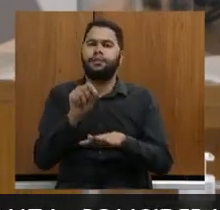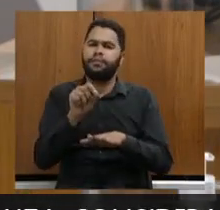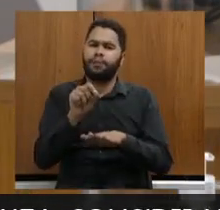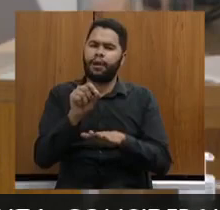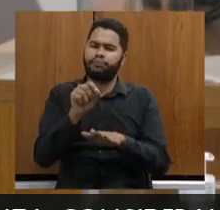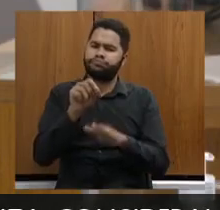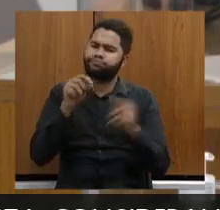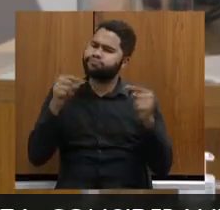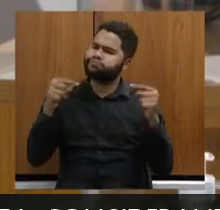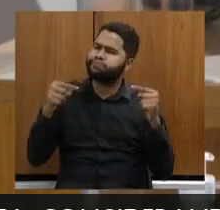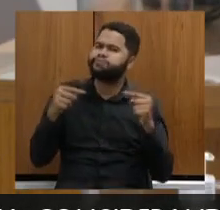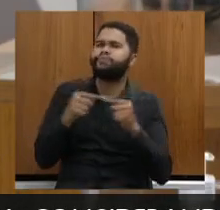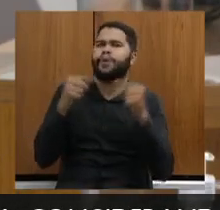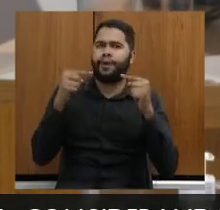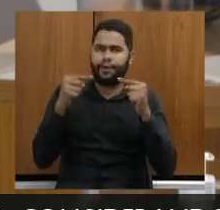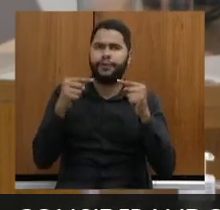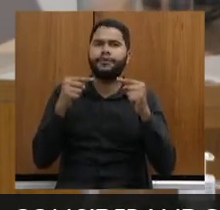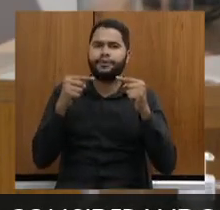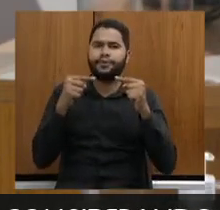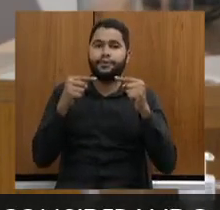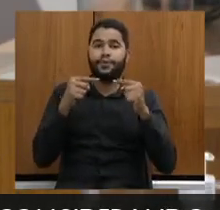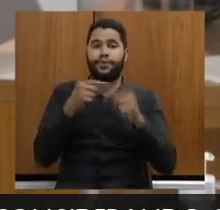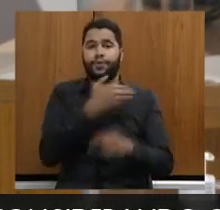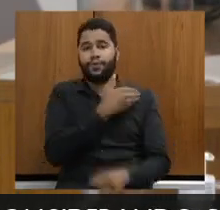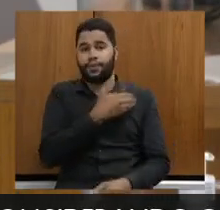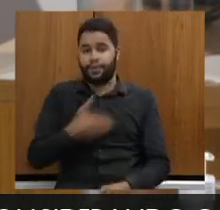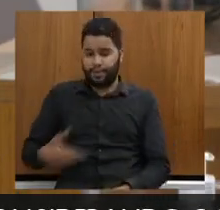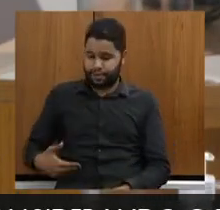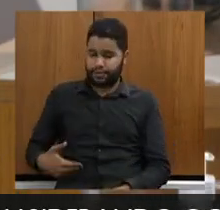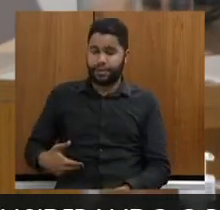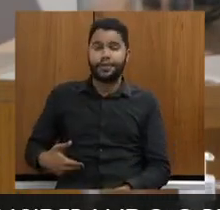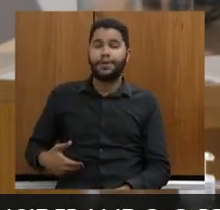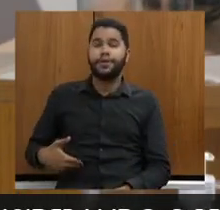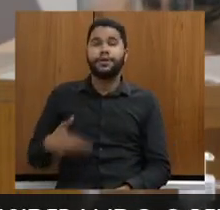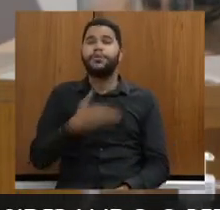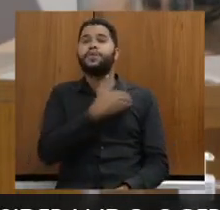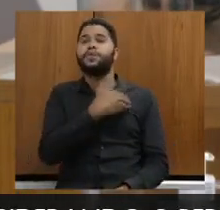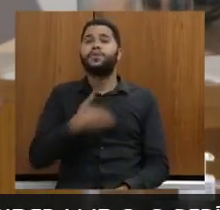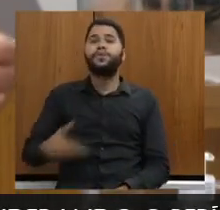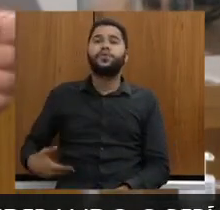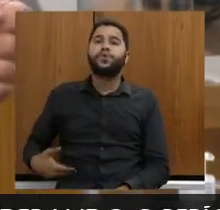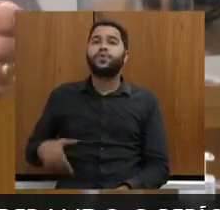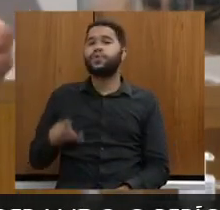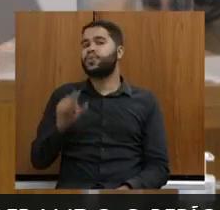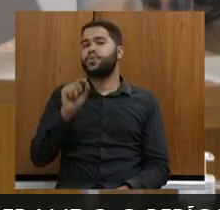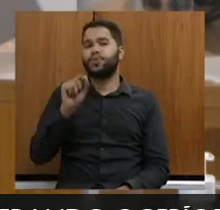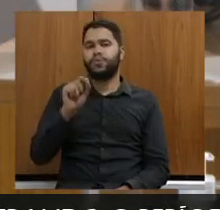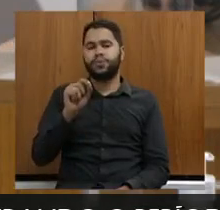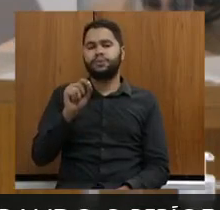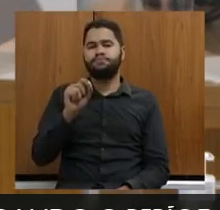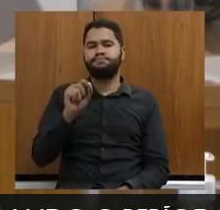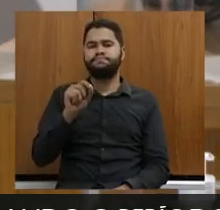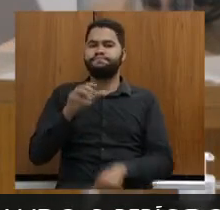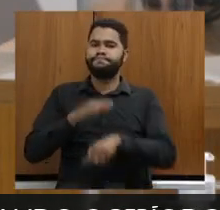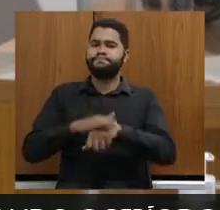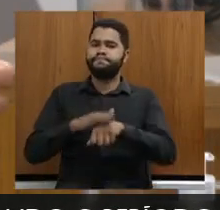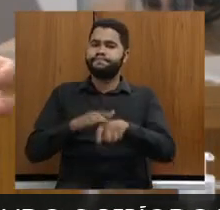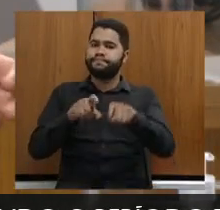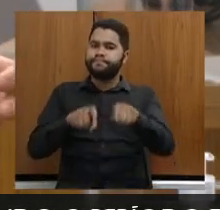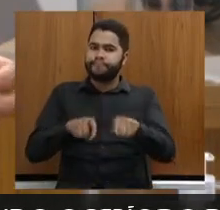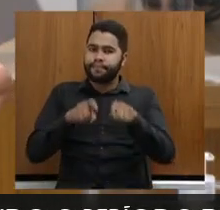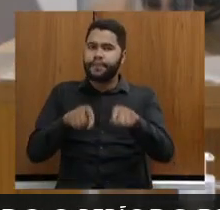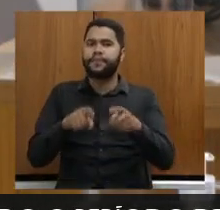tem a relação ou o estado e o estado é o estado que é da agricultura